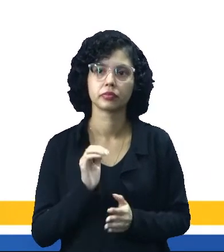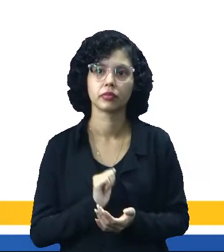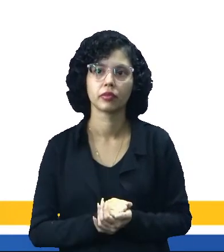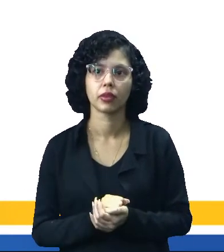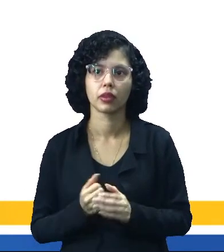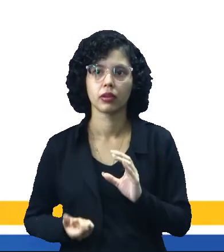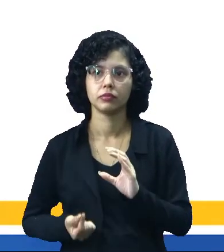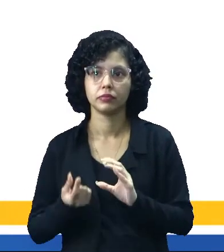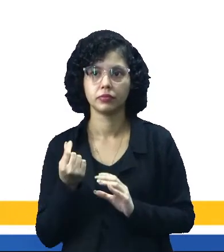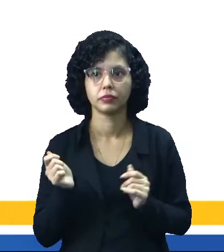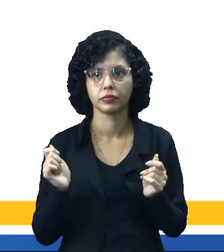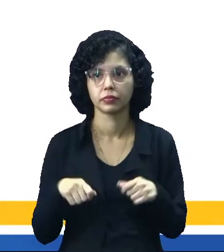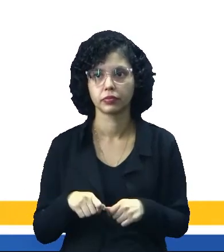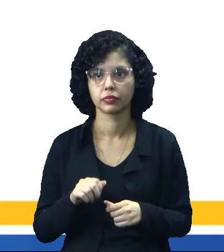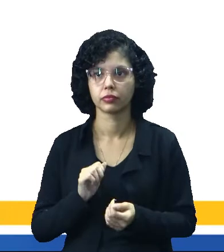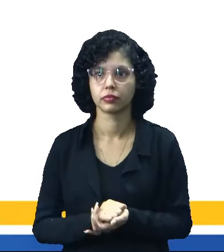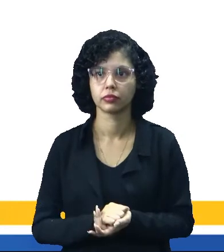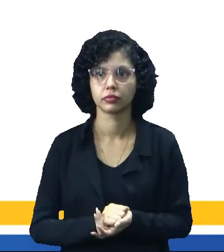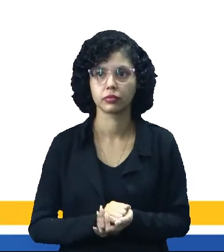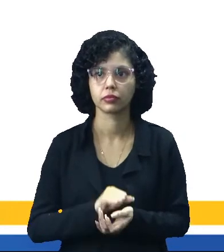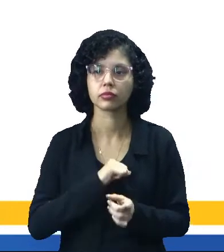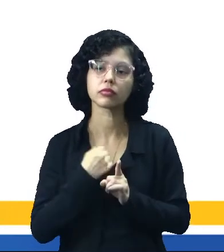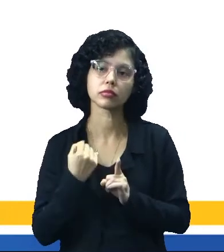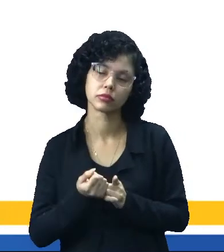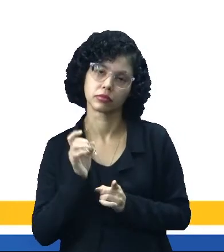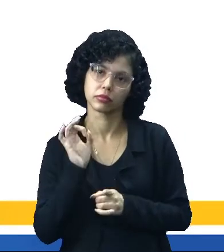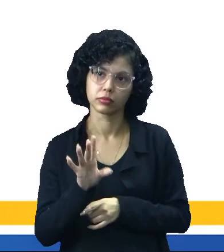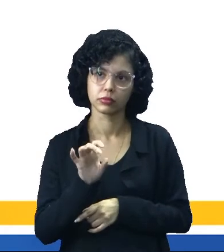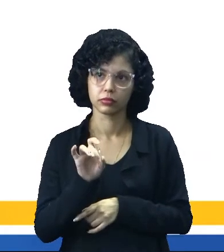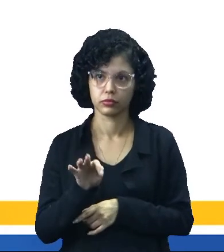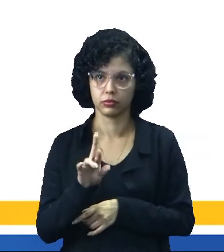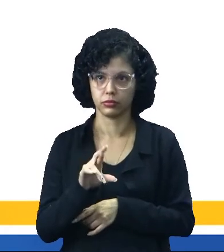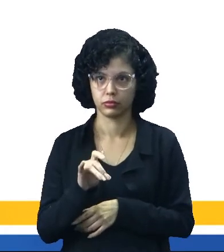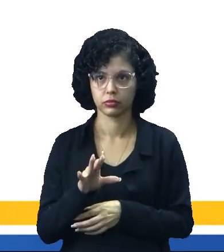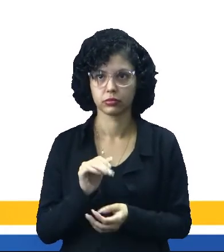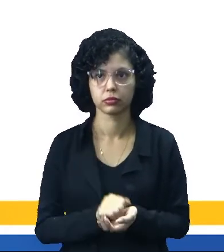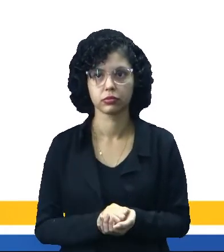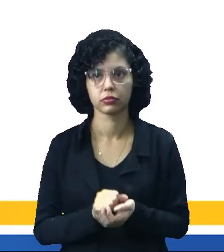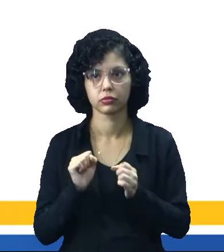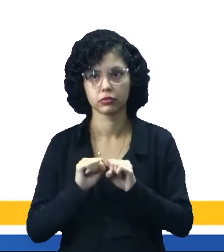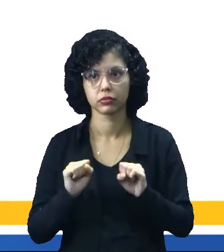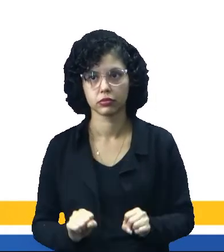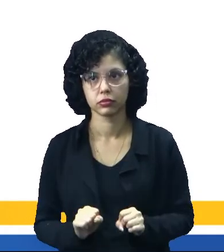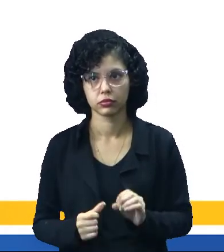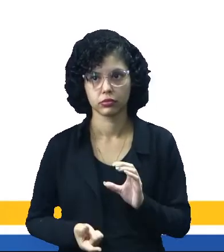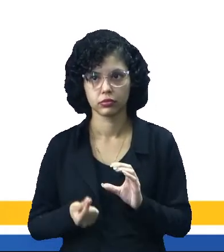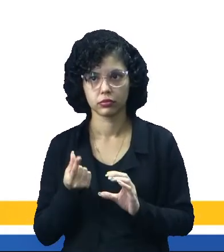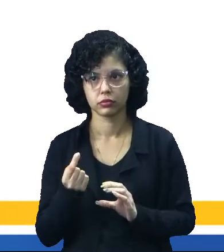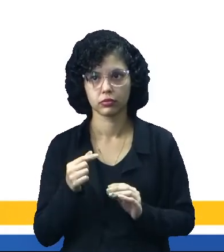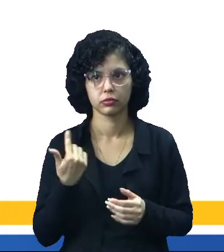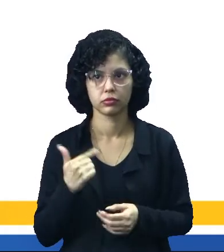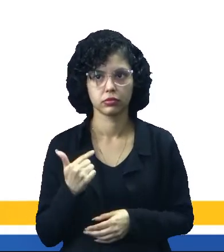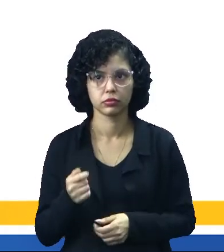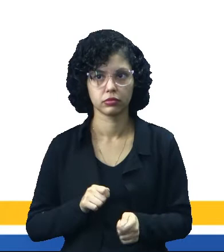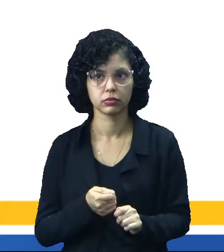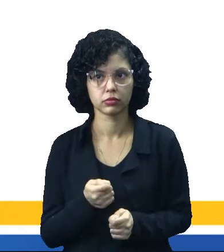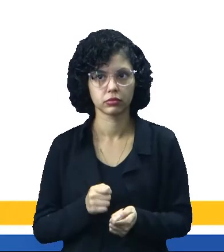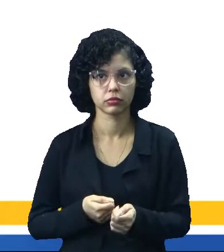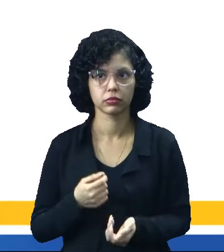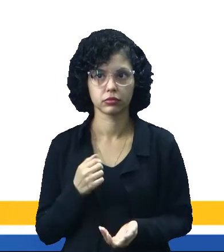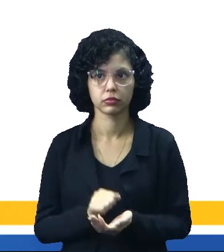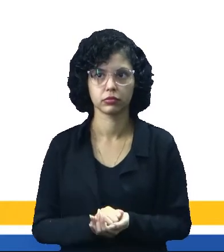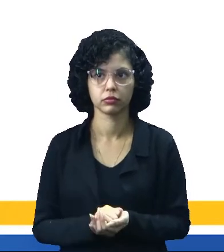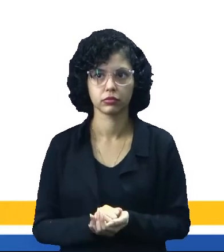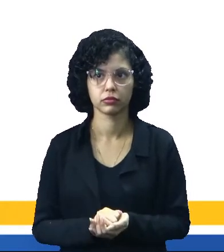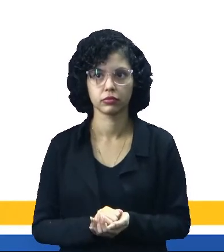o capitalismo possui vícios e o socialismo apenas virtudes. Letra C, o sistema capitalista é incapaz de controlar